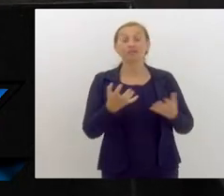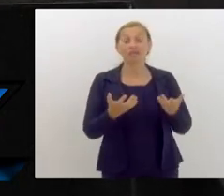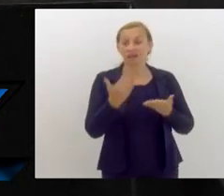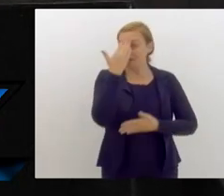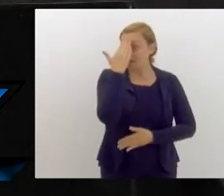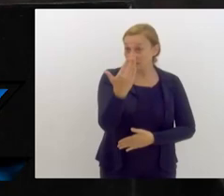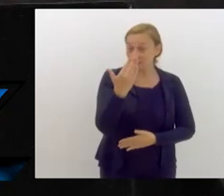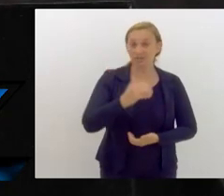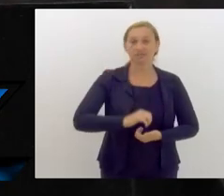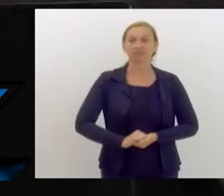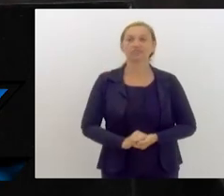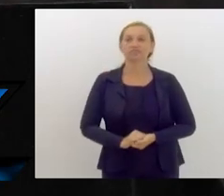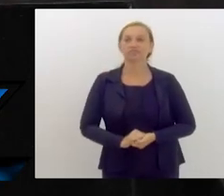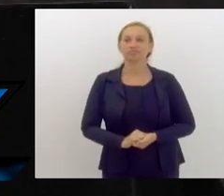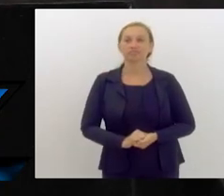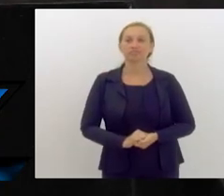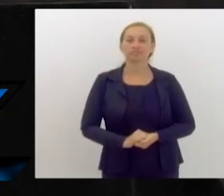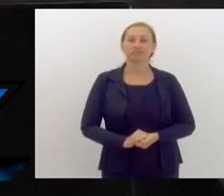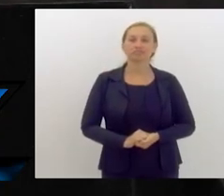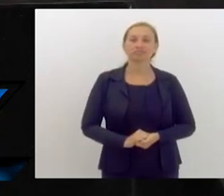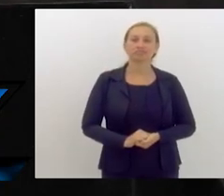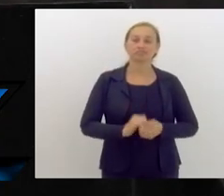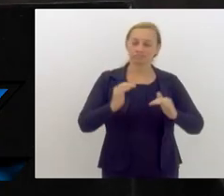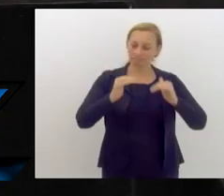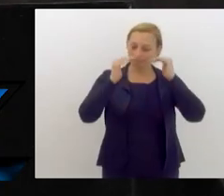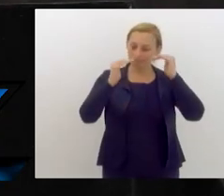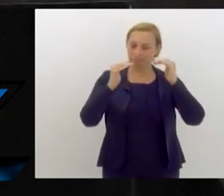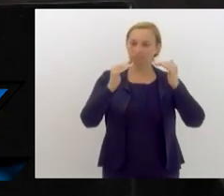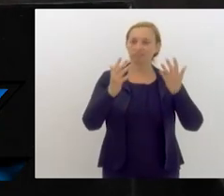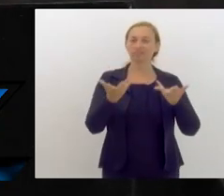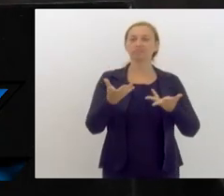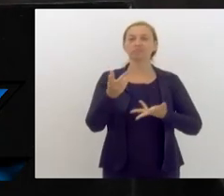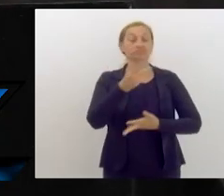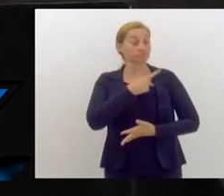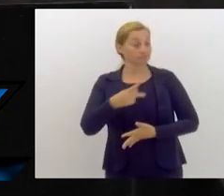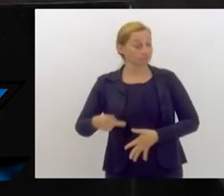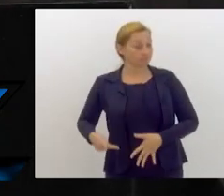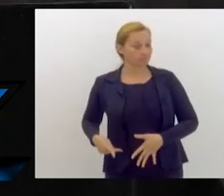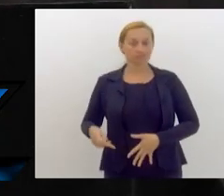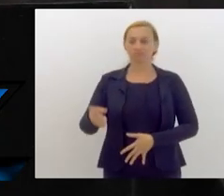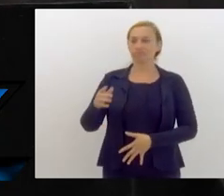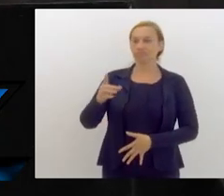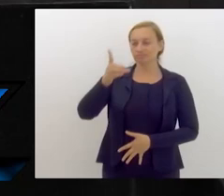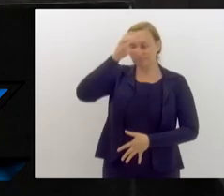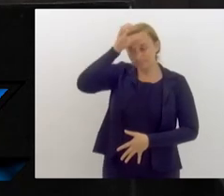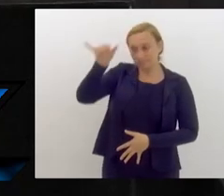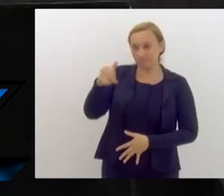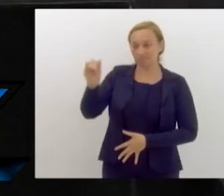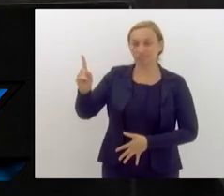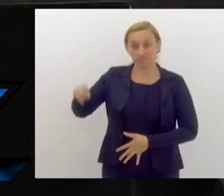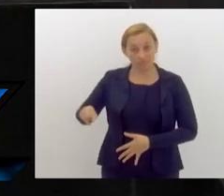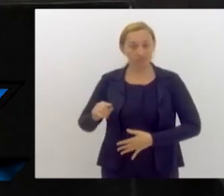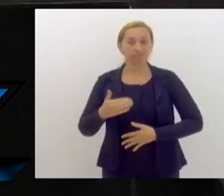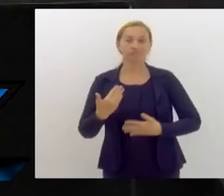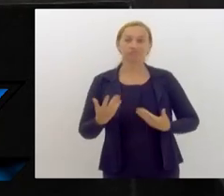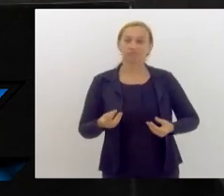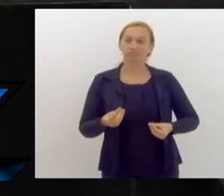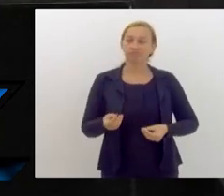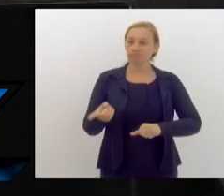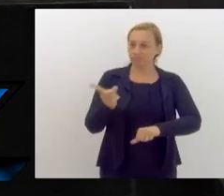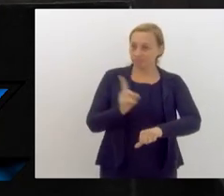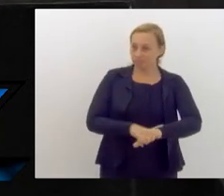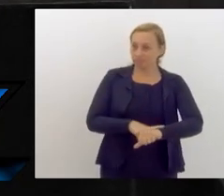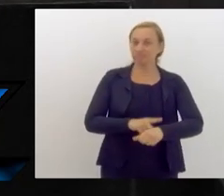agradecer a benevolência da tia Ju que aqui está me concedendo um tempo para além do